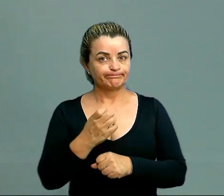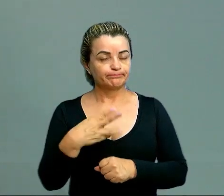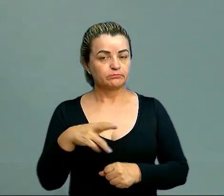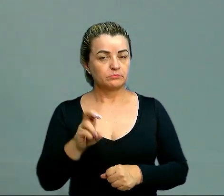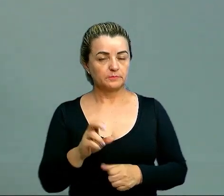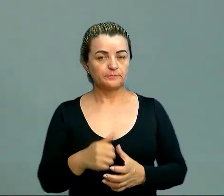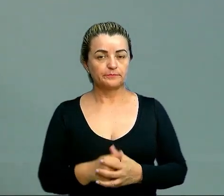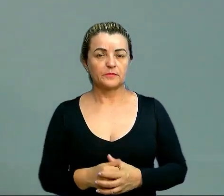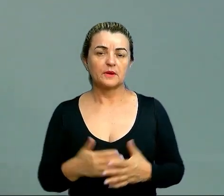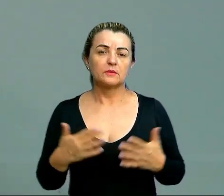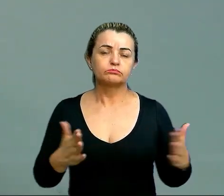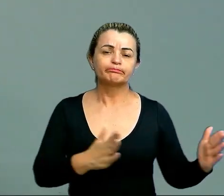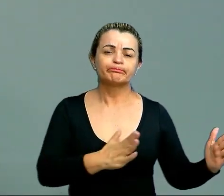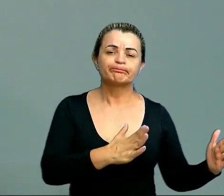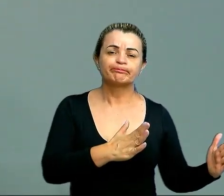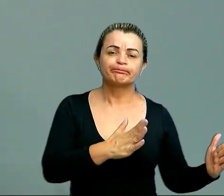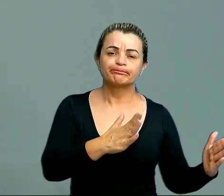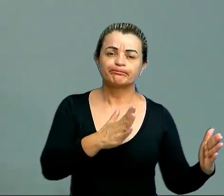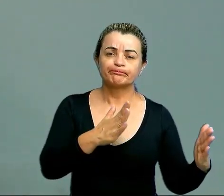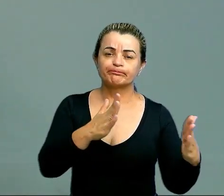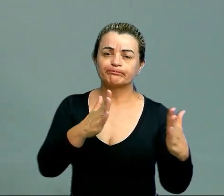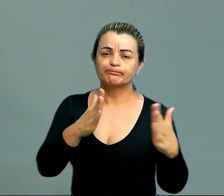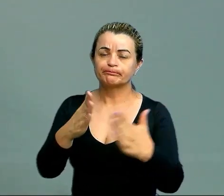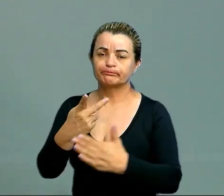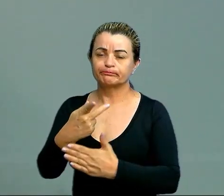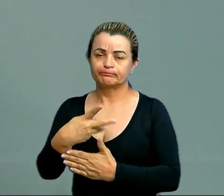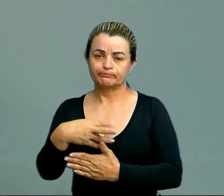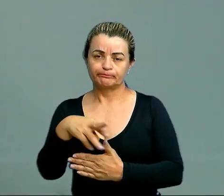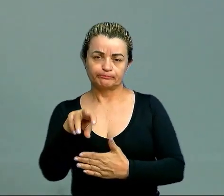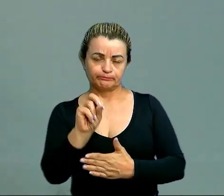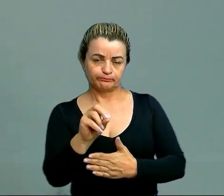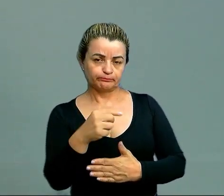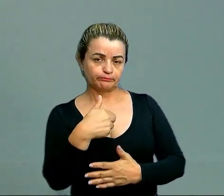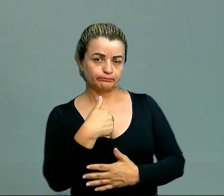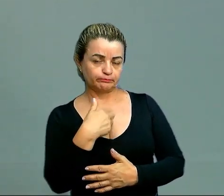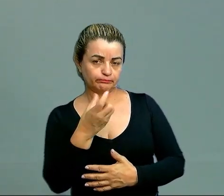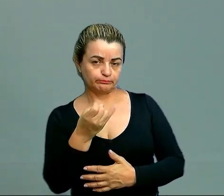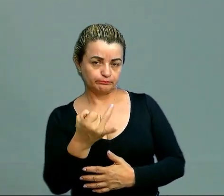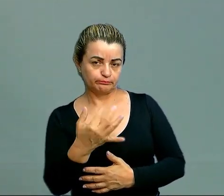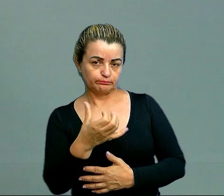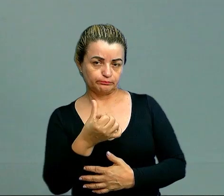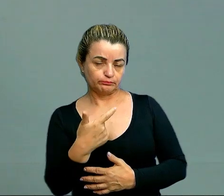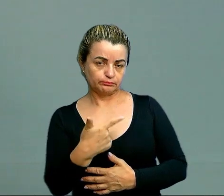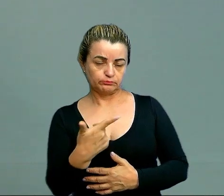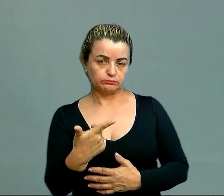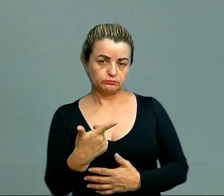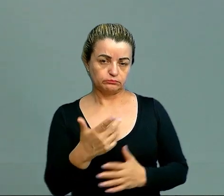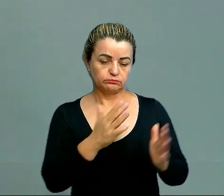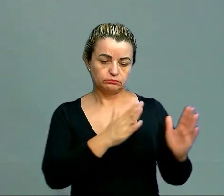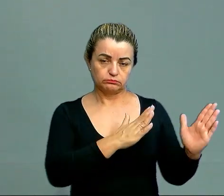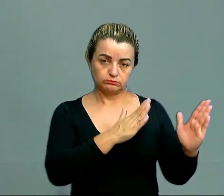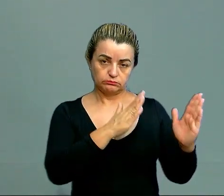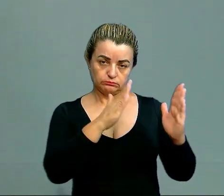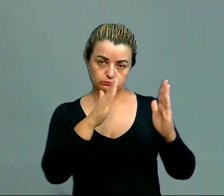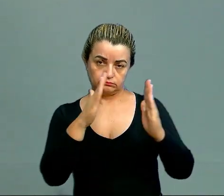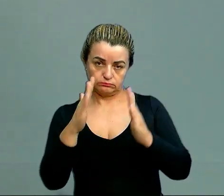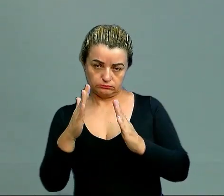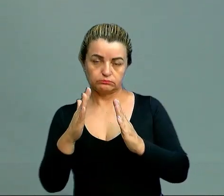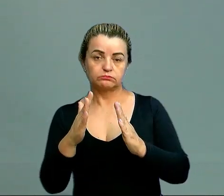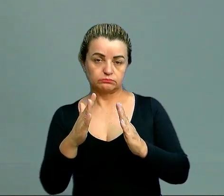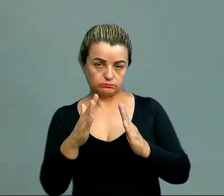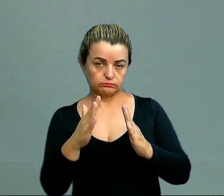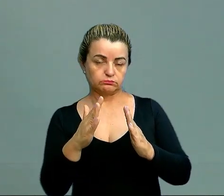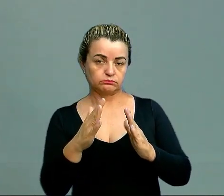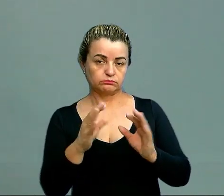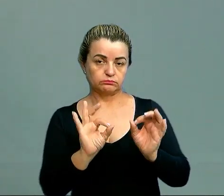certo? Se ela durou 45 anos, ele está falando de 62 anos de OTAN. Durante a aula, se você prestou atenção, eu comentei